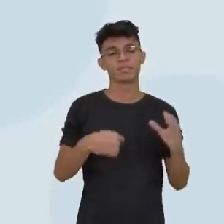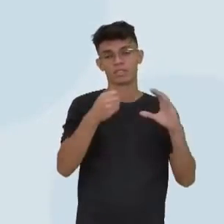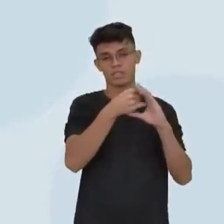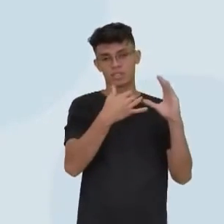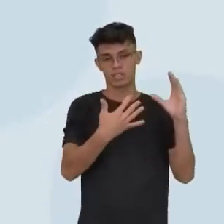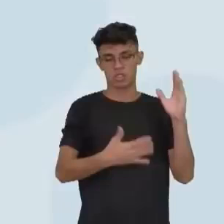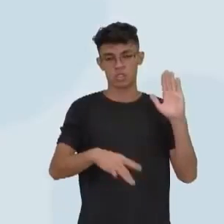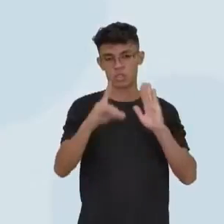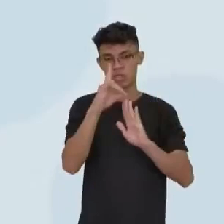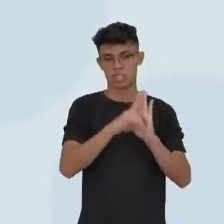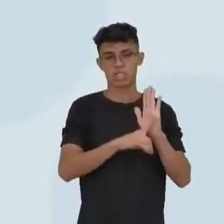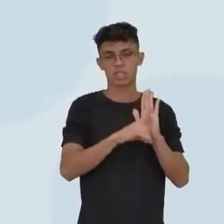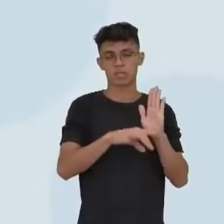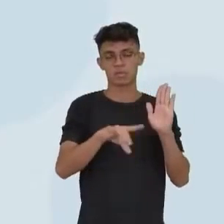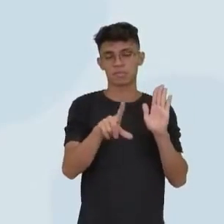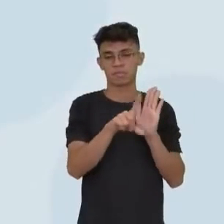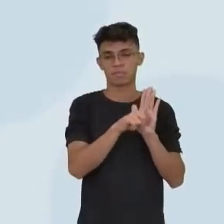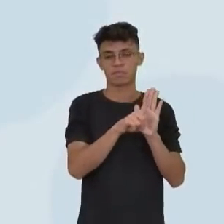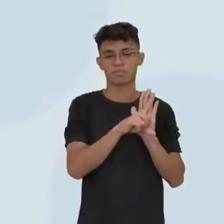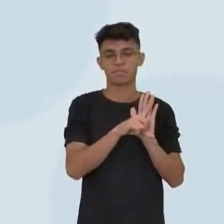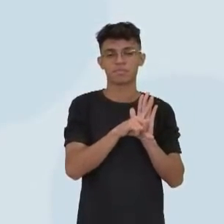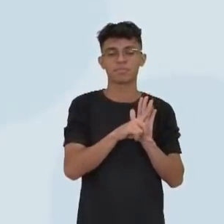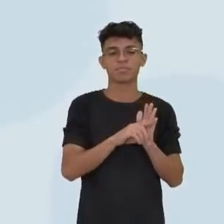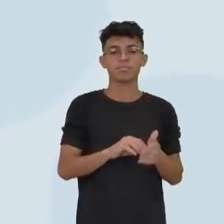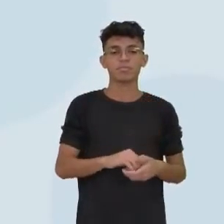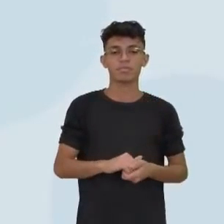eram os decretos-lei.